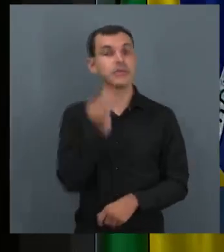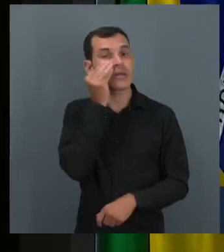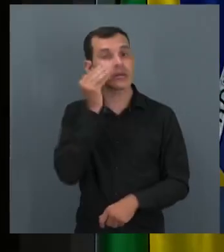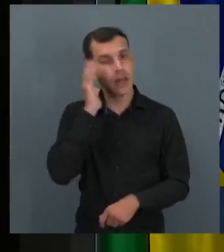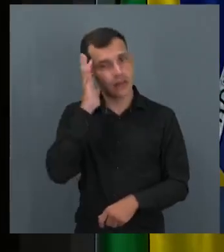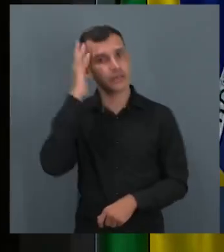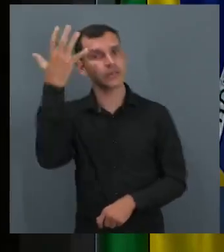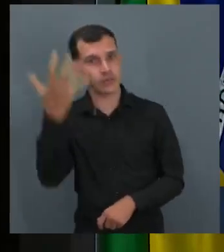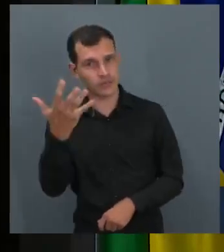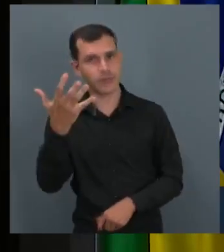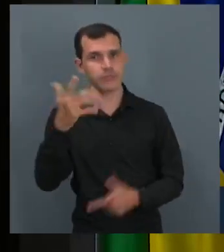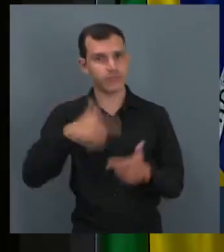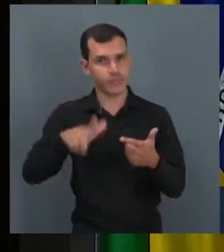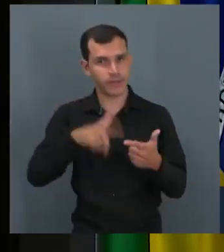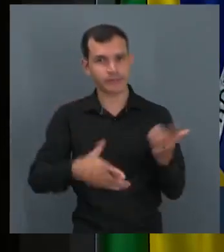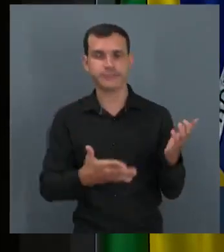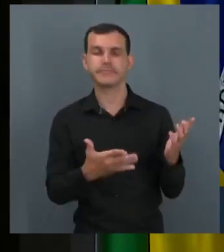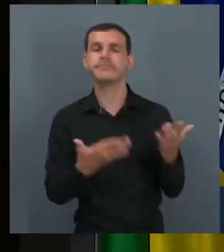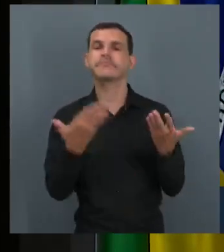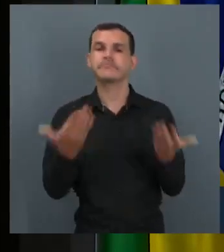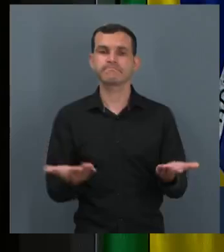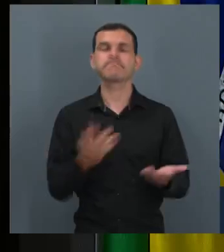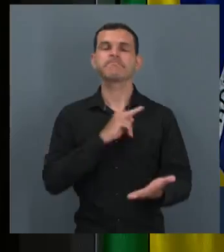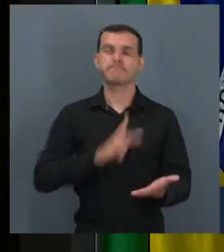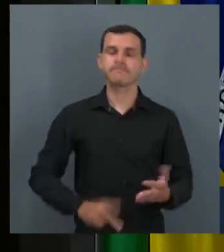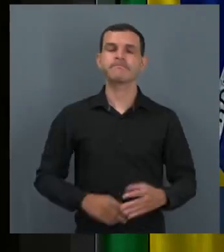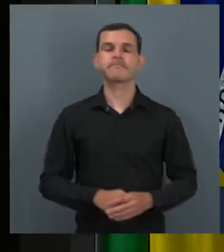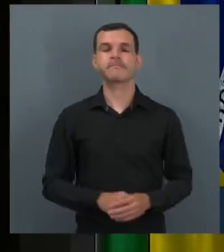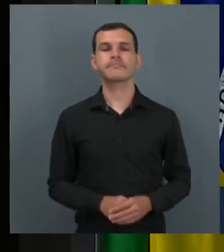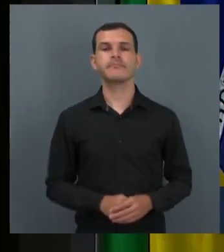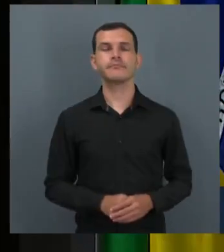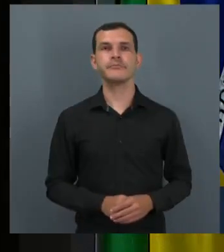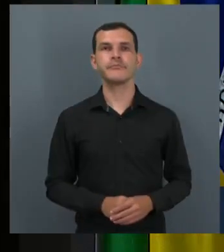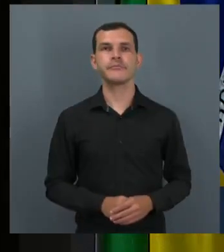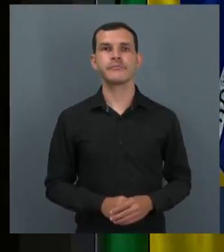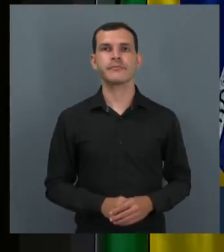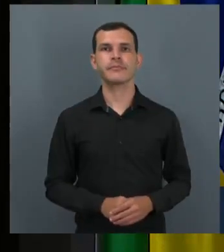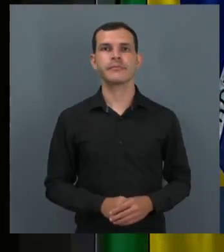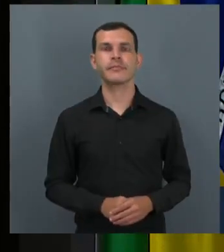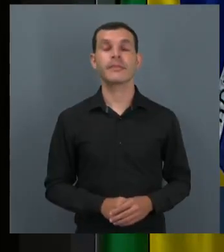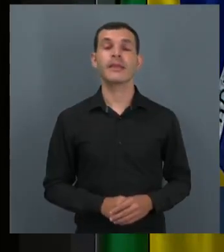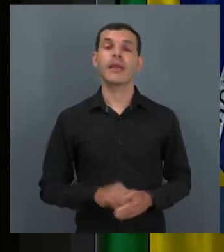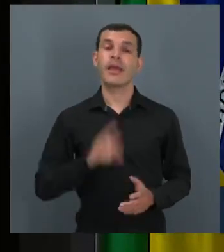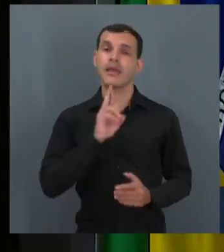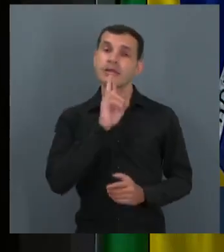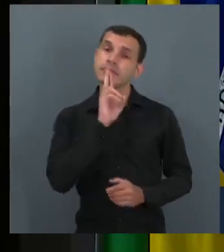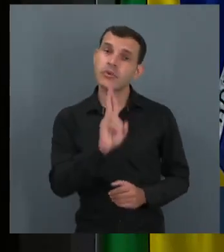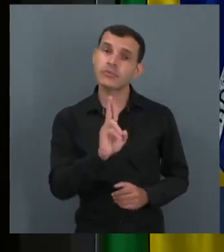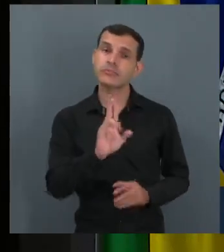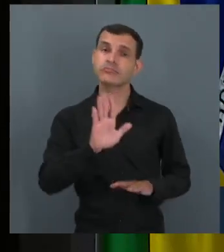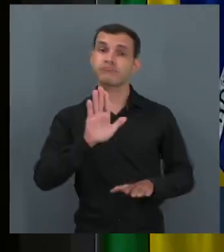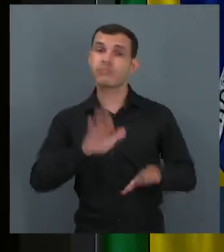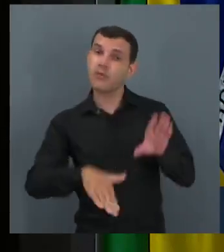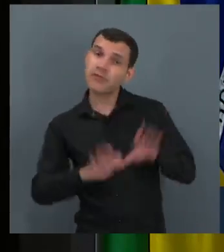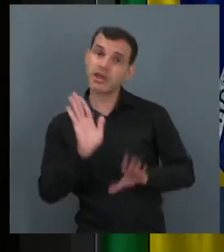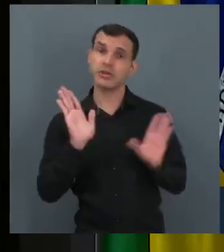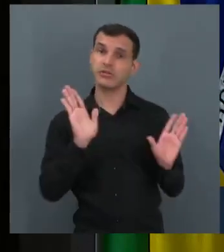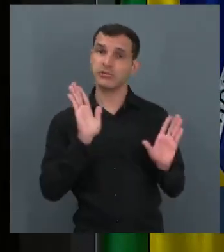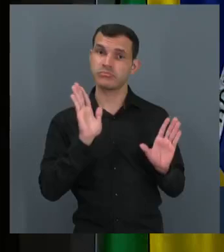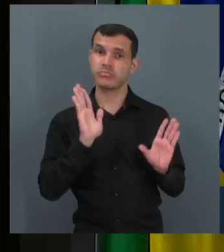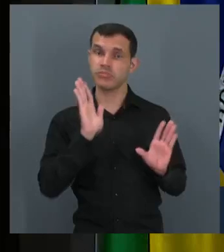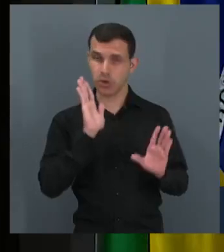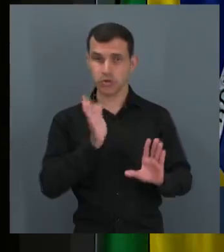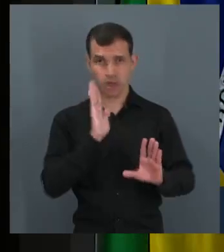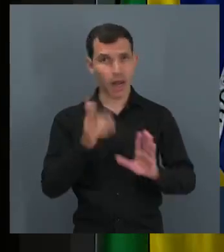essa situação. Então, senhor presidente, a resposta talvez tenha sido dada, e eu já falei aqui,